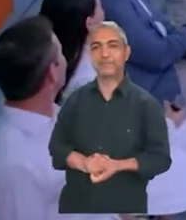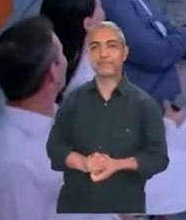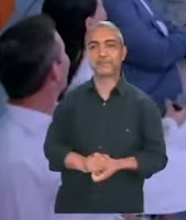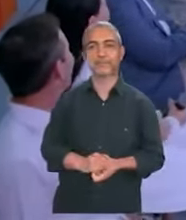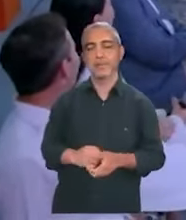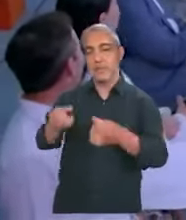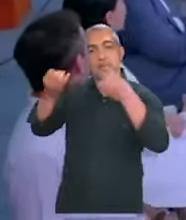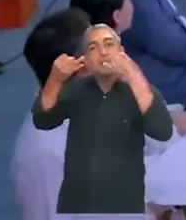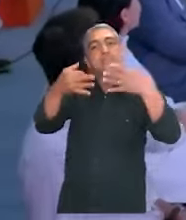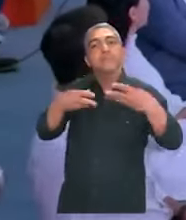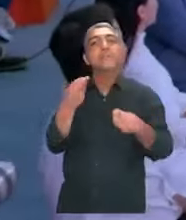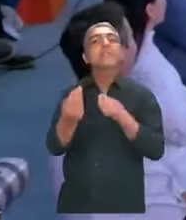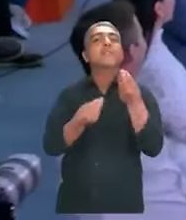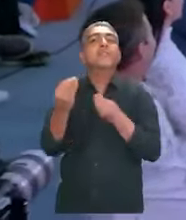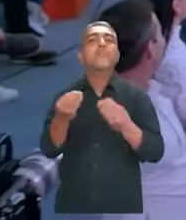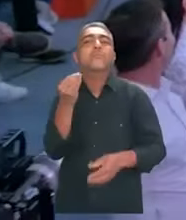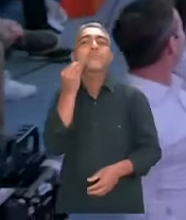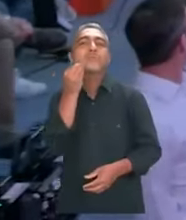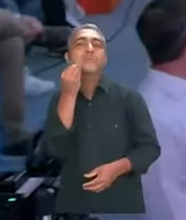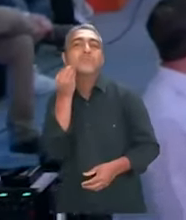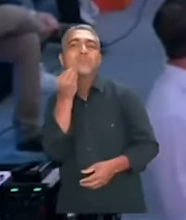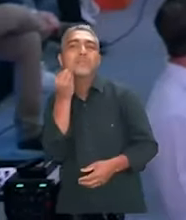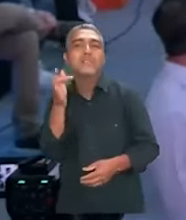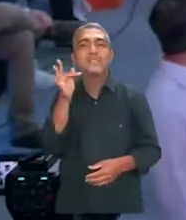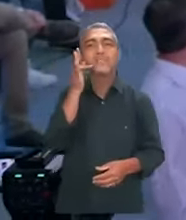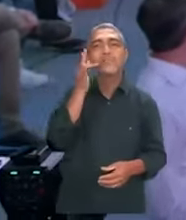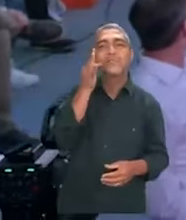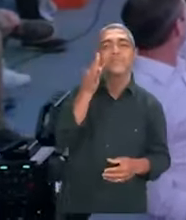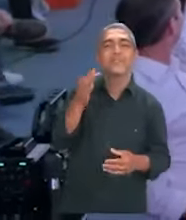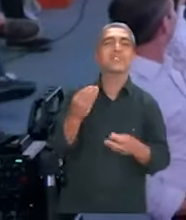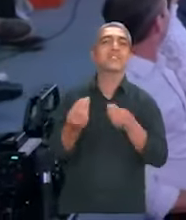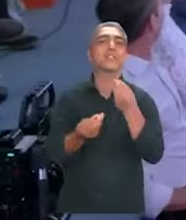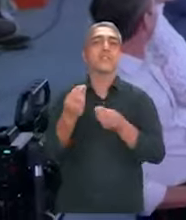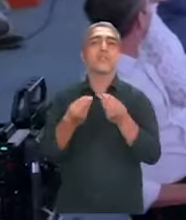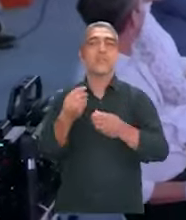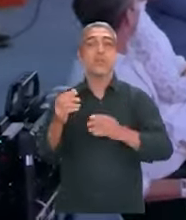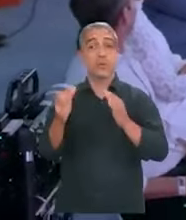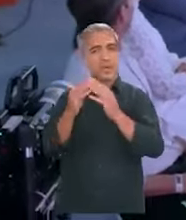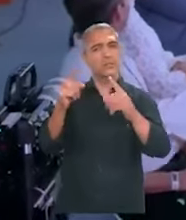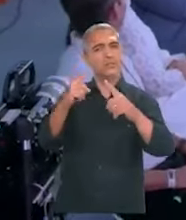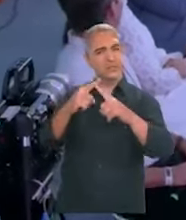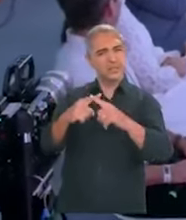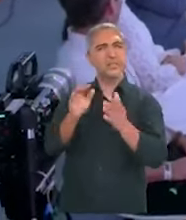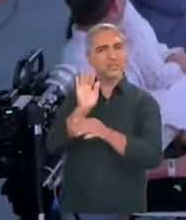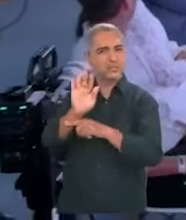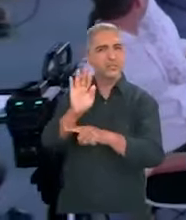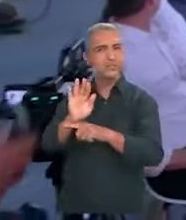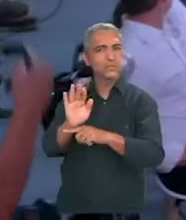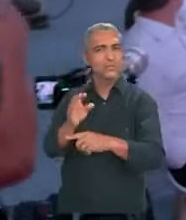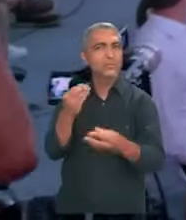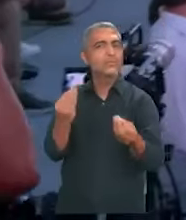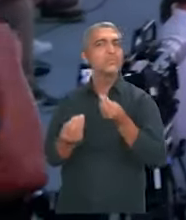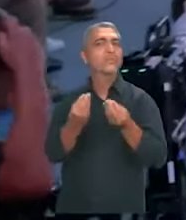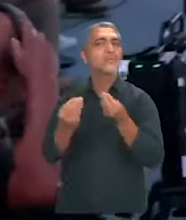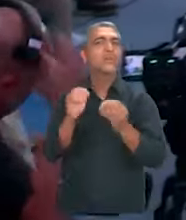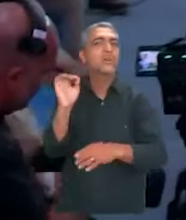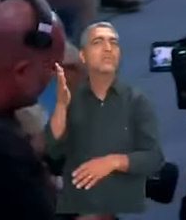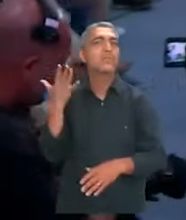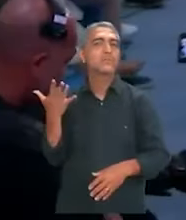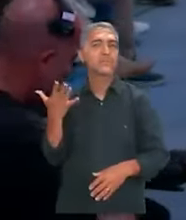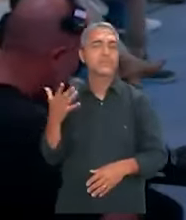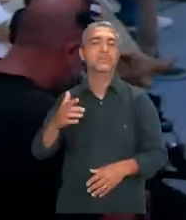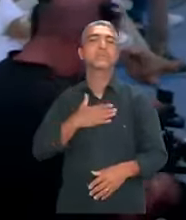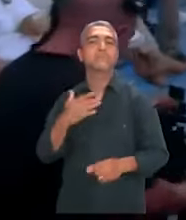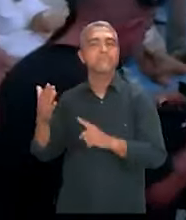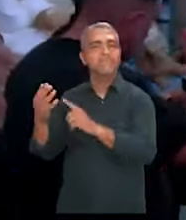pra gente como foi a sua experiência. Foi através também de uma agência de missões, a sua igreja conectou, porque eu sei que tem muita gente assistindo, o QR Code está